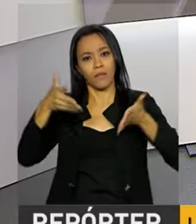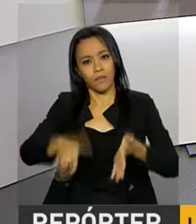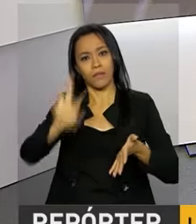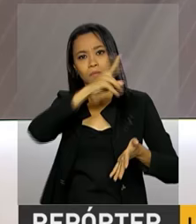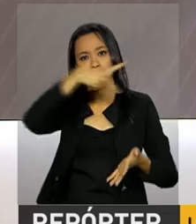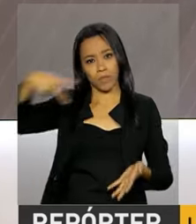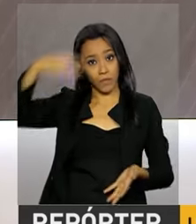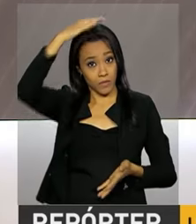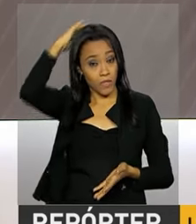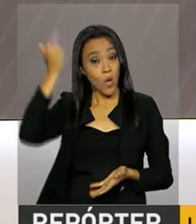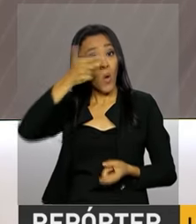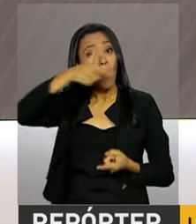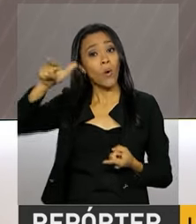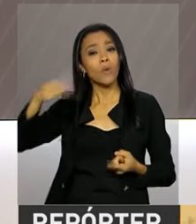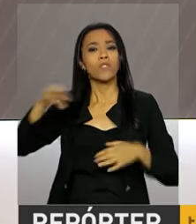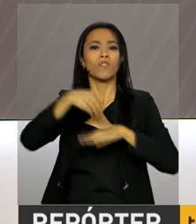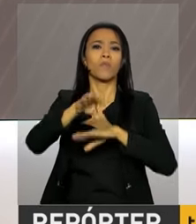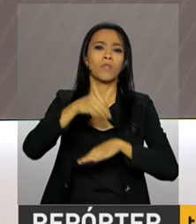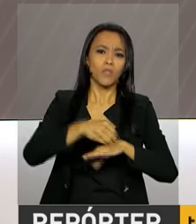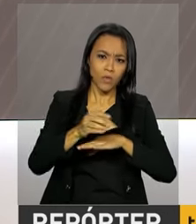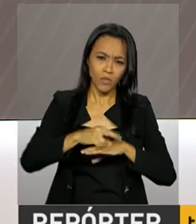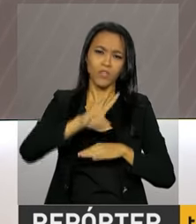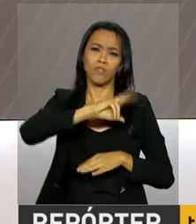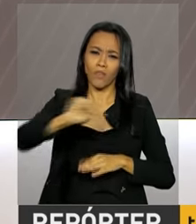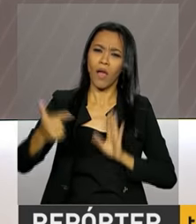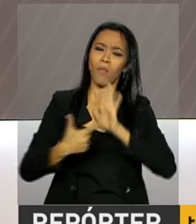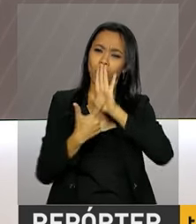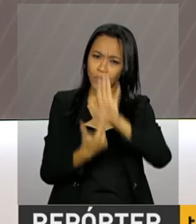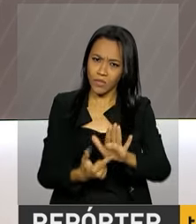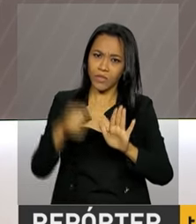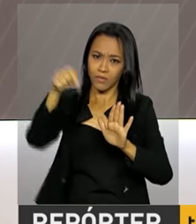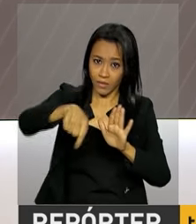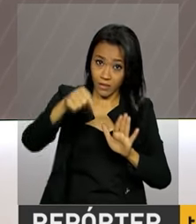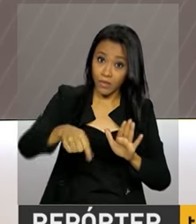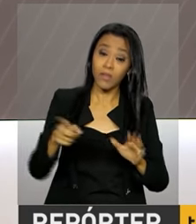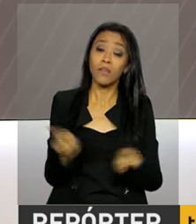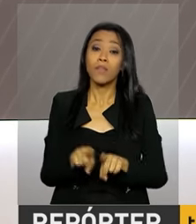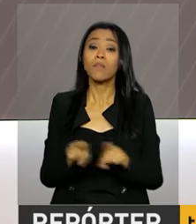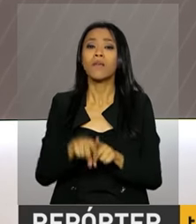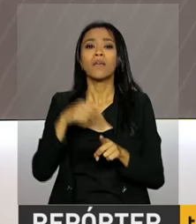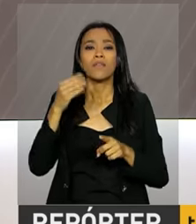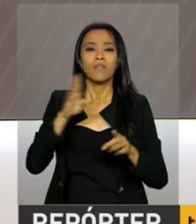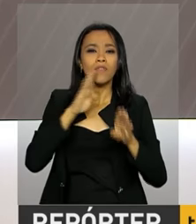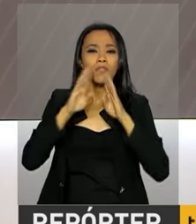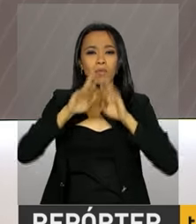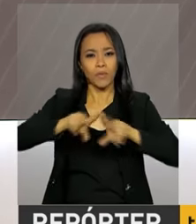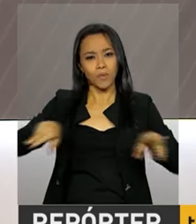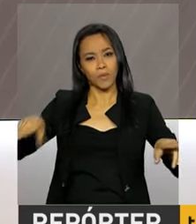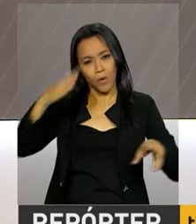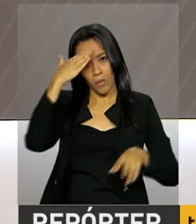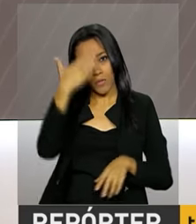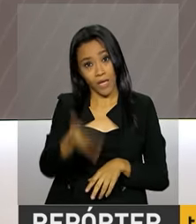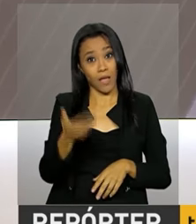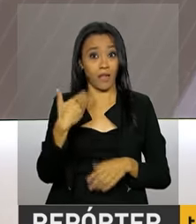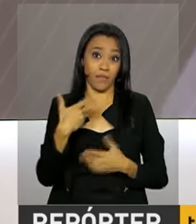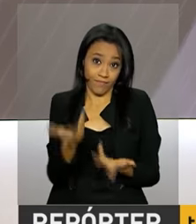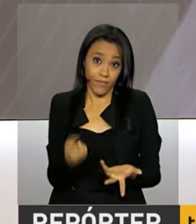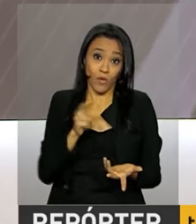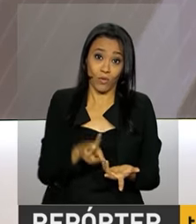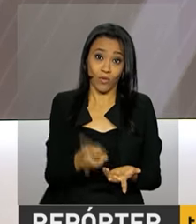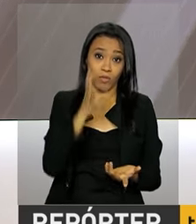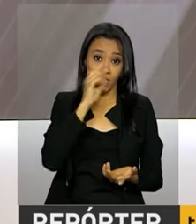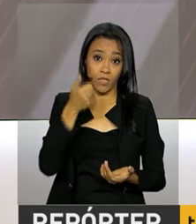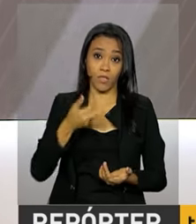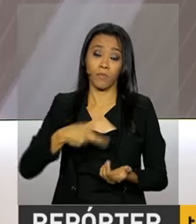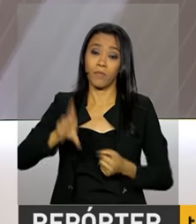Temer. Outras informações nos nossos boletins de hora em hora e também nas nossas redes sociais. Obrigada pela sua companhia e continue